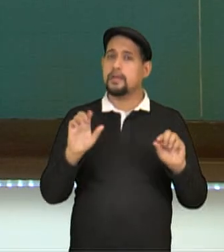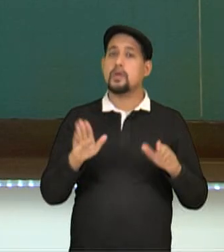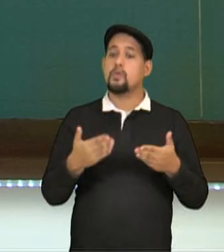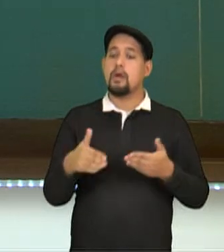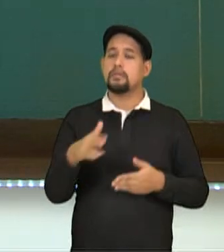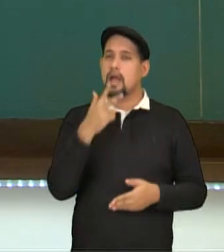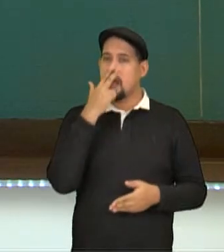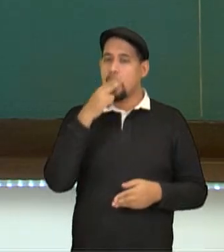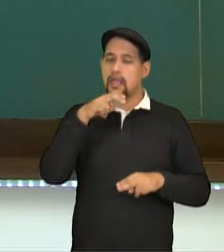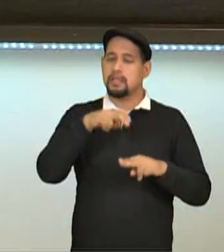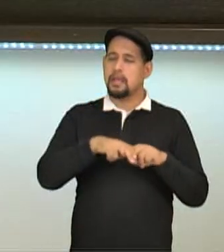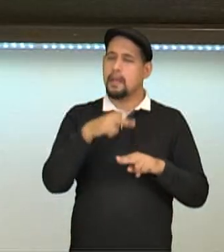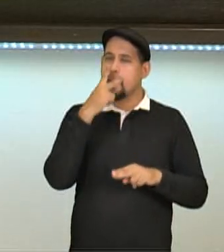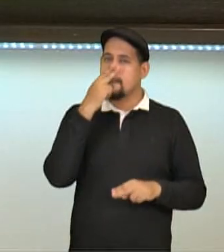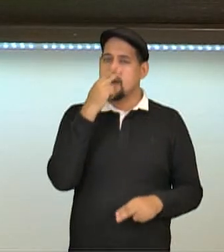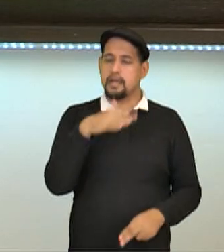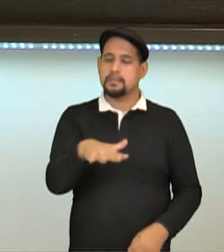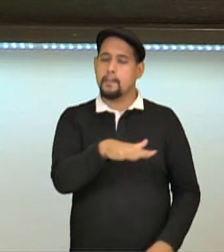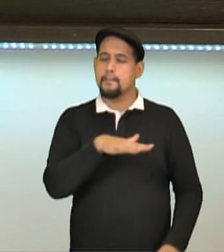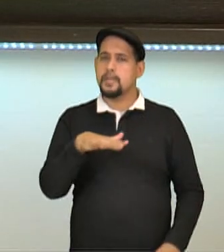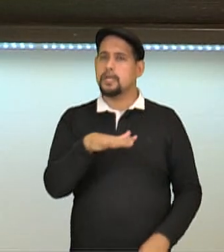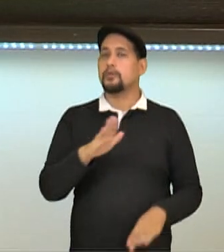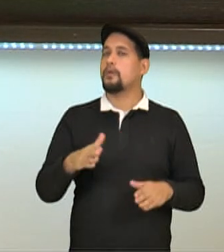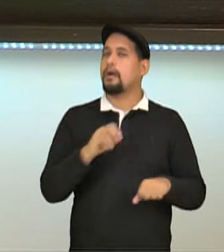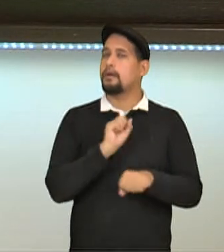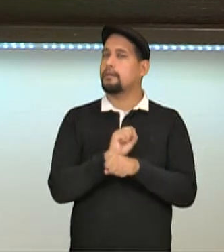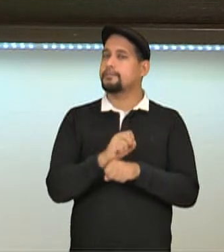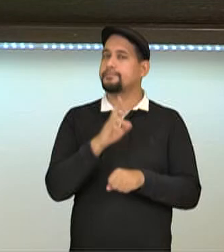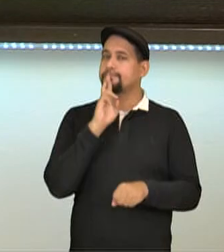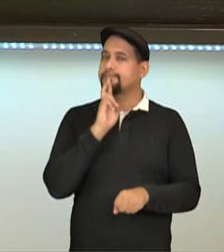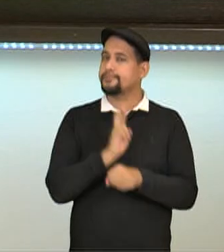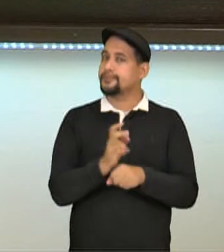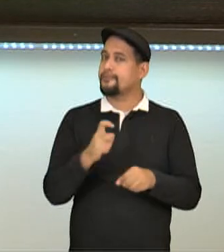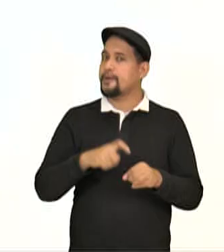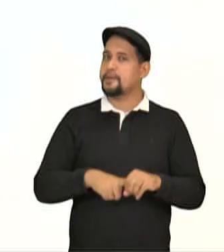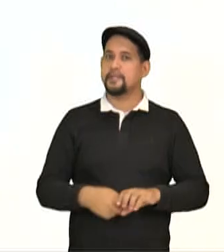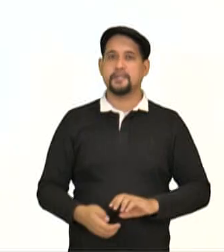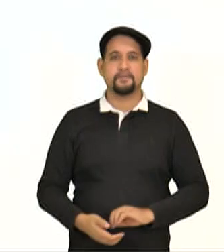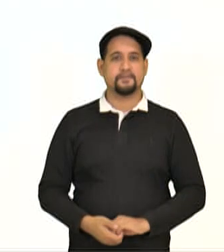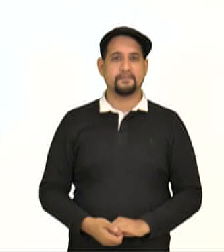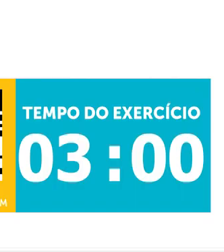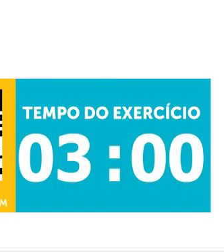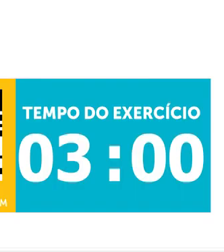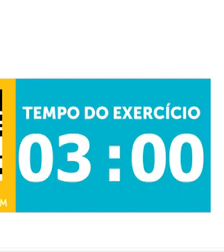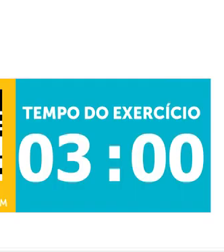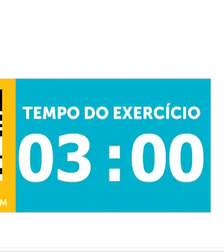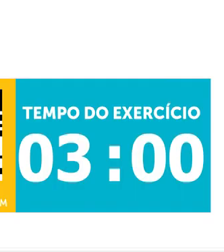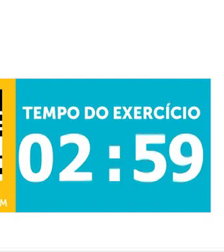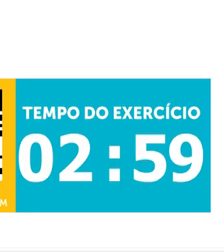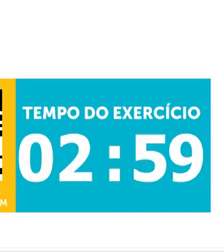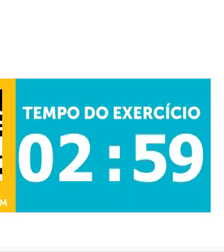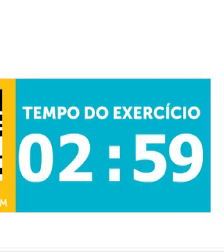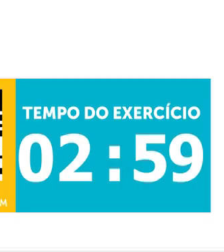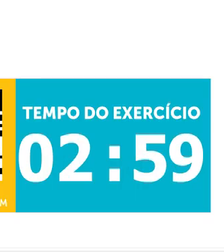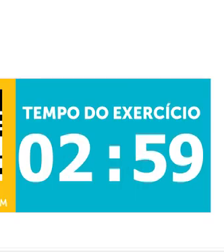parte da cadeira dá uma ideia de plano? Tempo para vocês e a gente já volta.